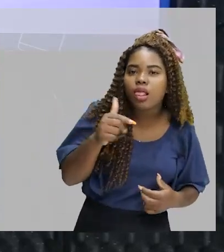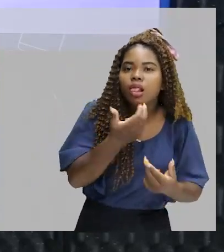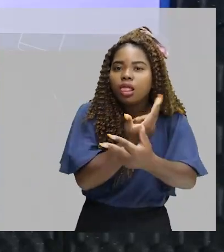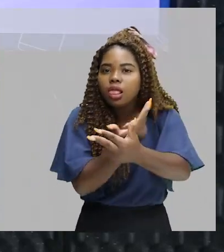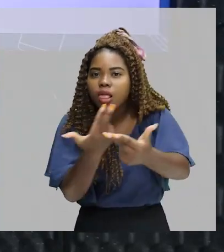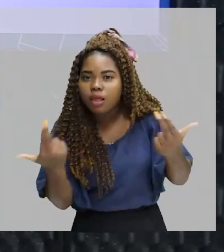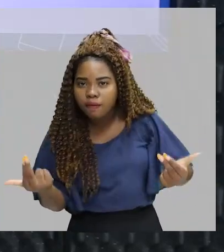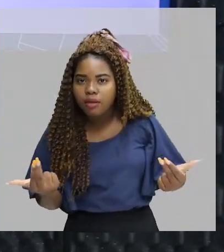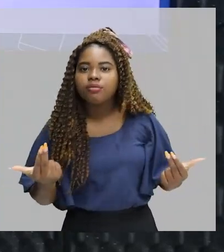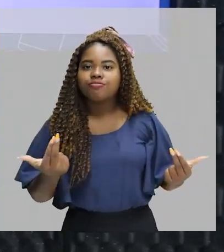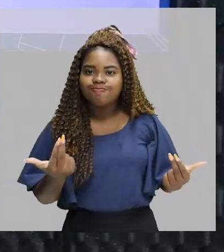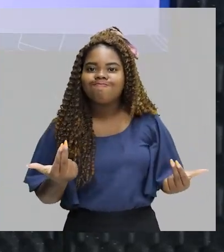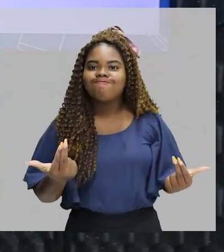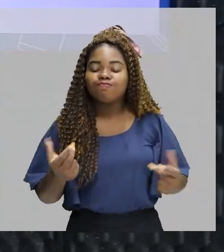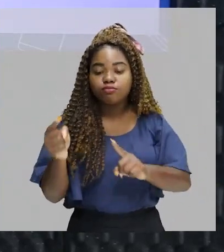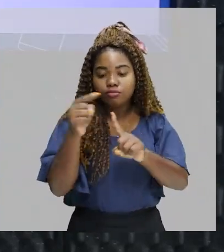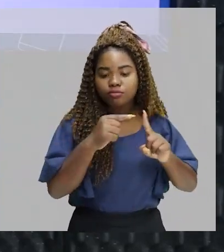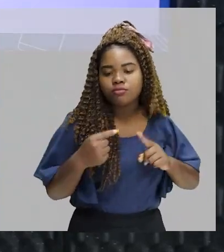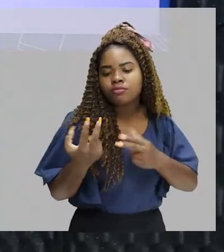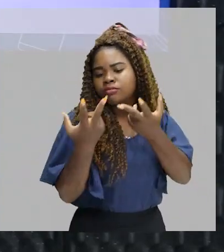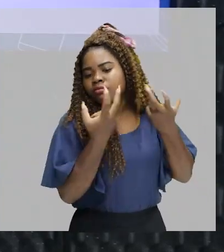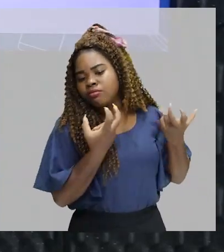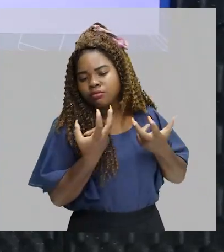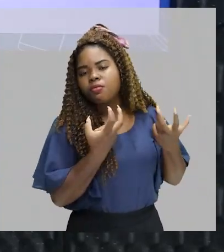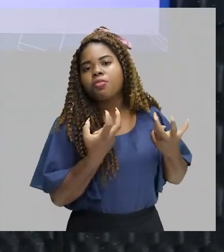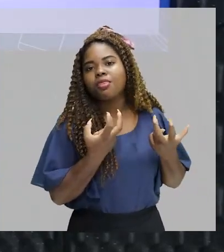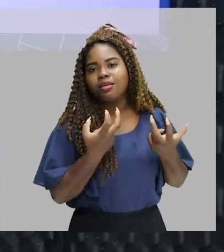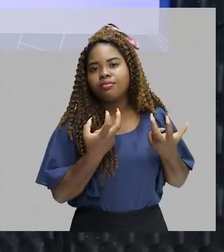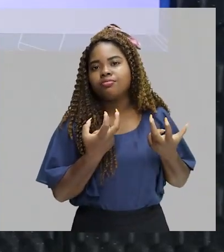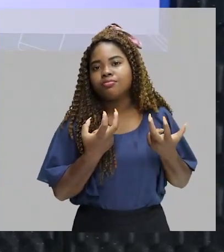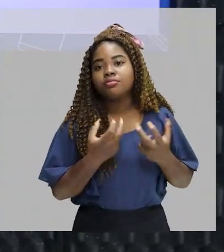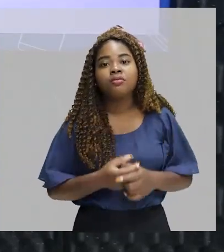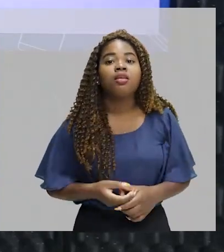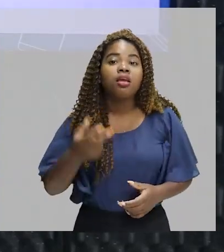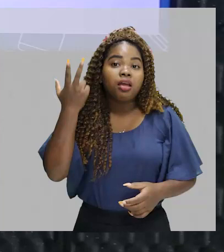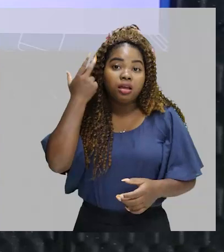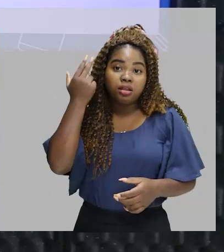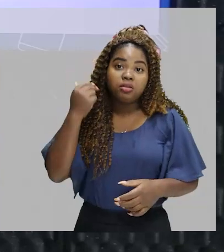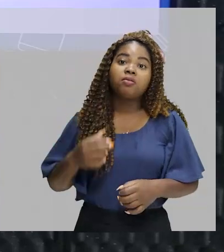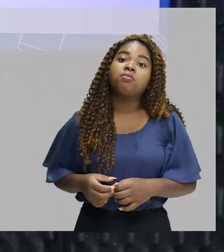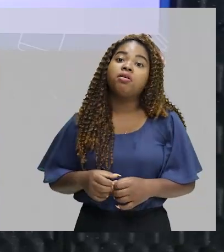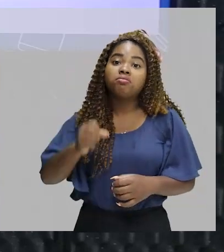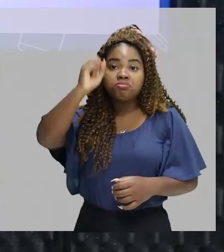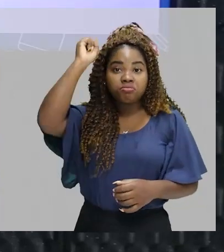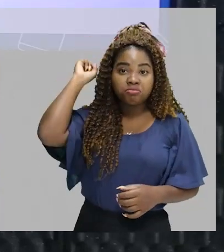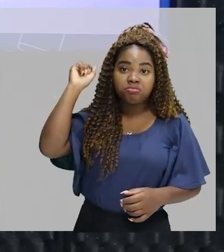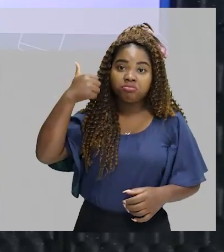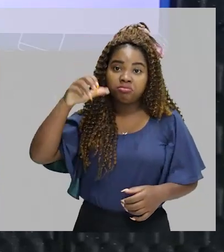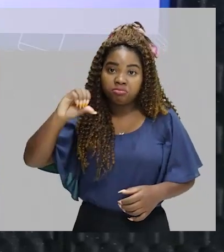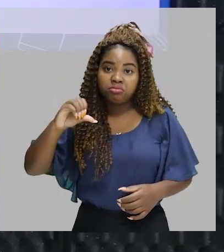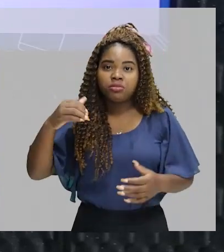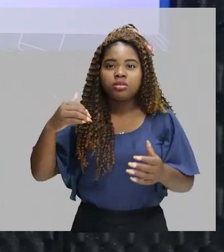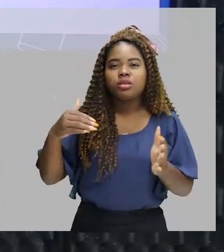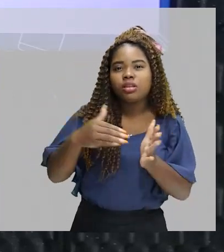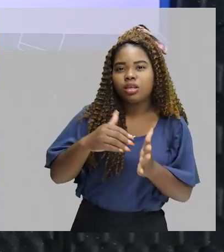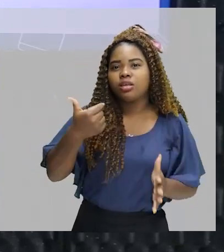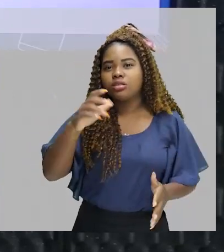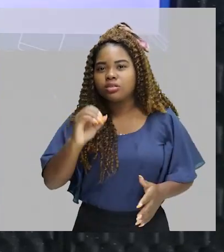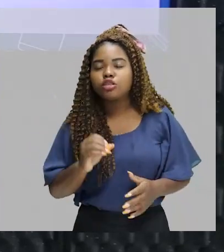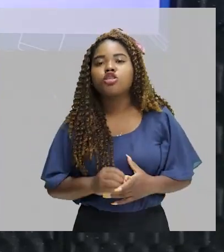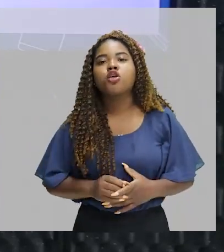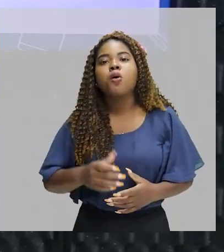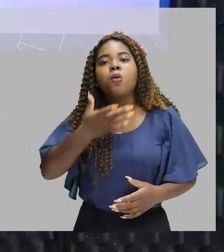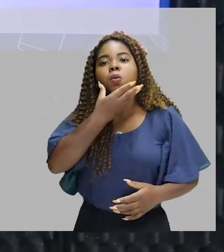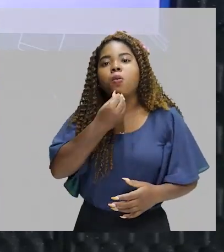outros. Esse tipo de perspectiva era muito comum no século XIX e no começo do século XX, certo? Quando os